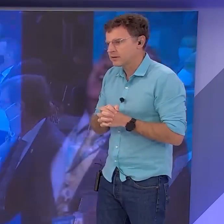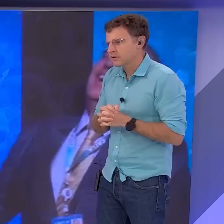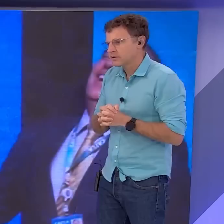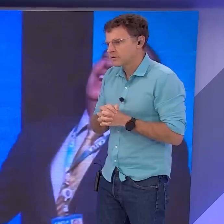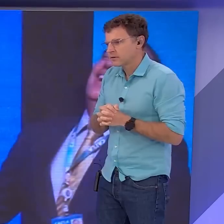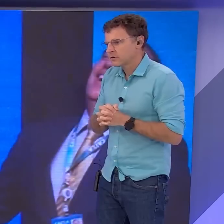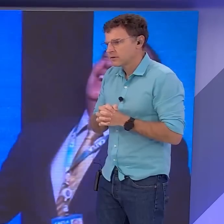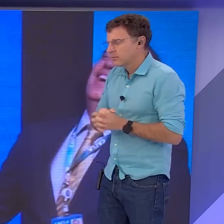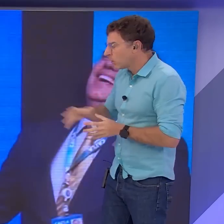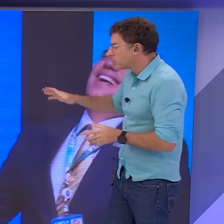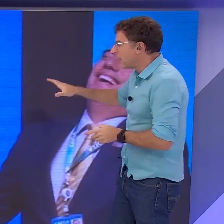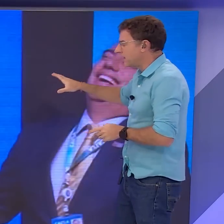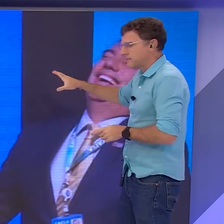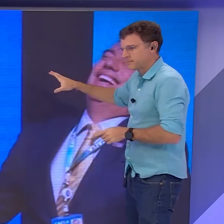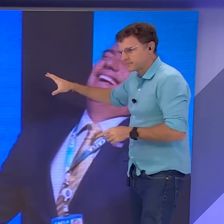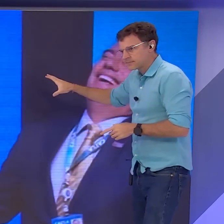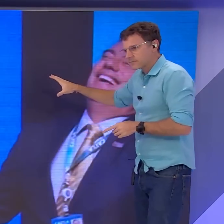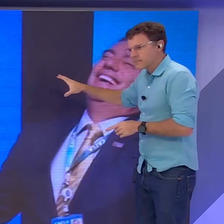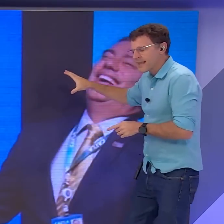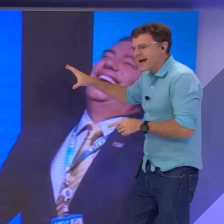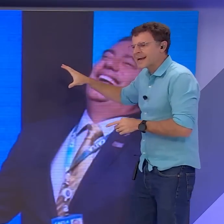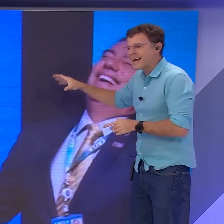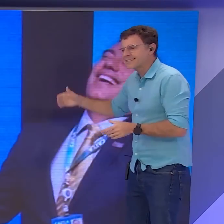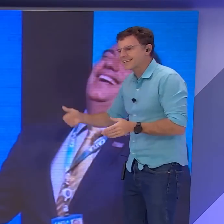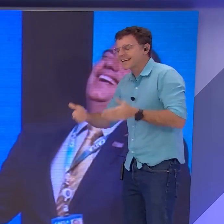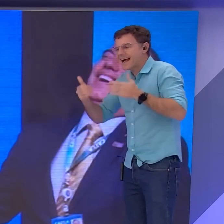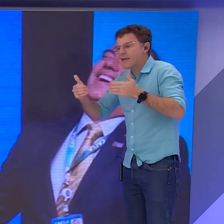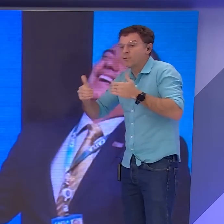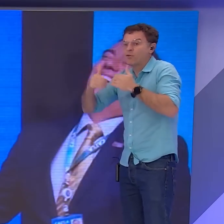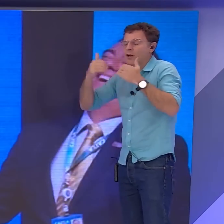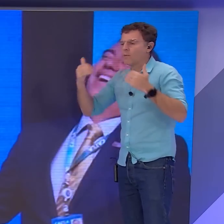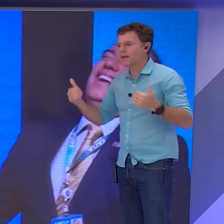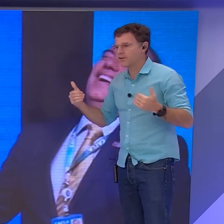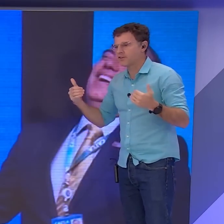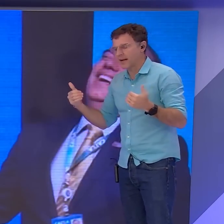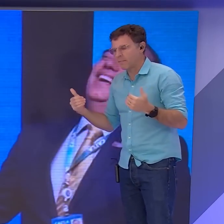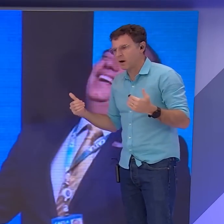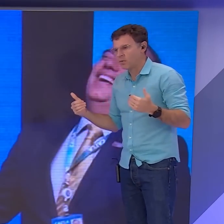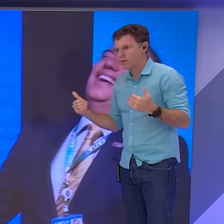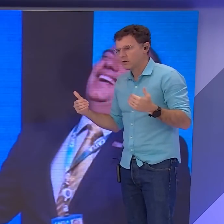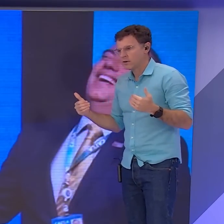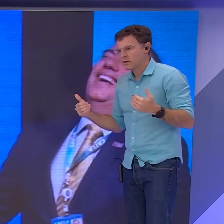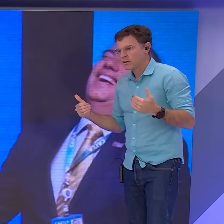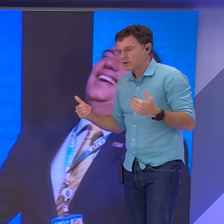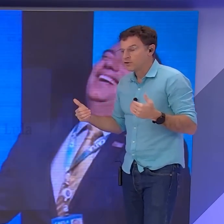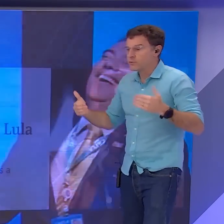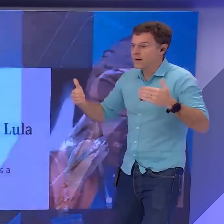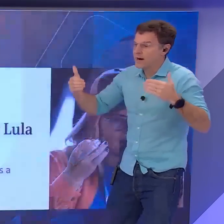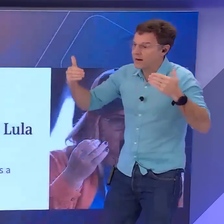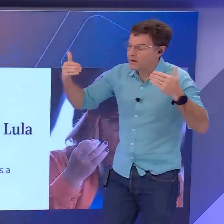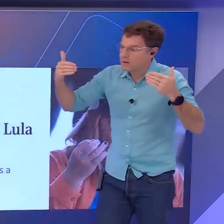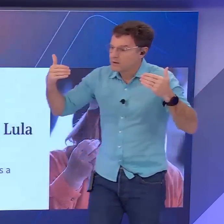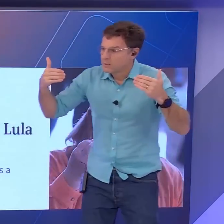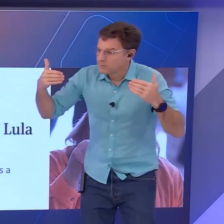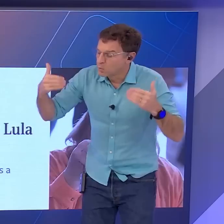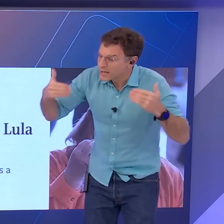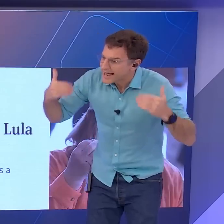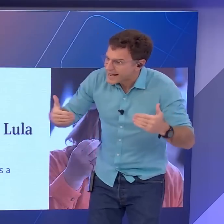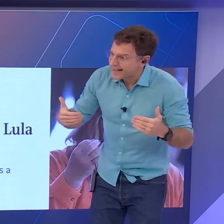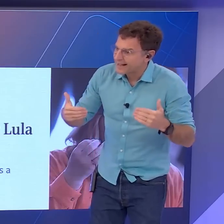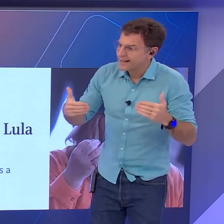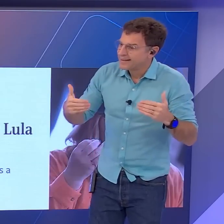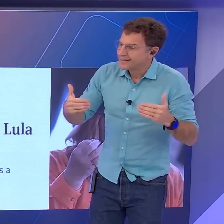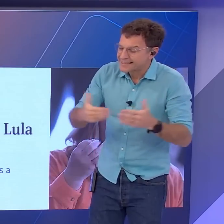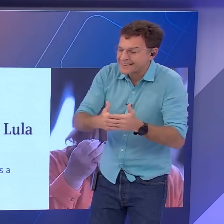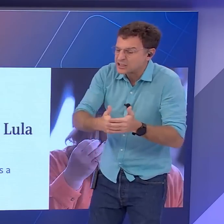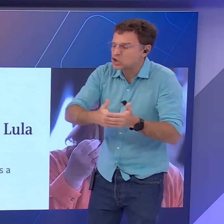Caixa. Pois bem, a Caixa que caiu finalmente na mão de uma